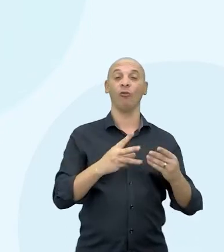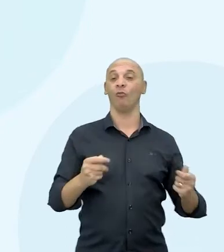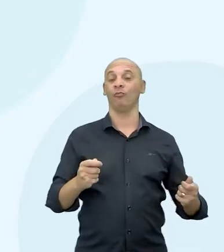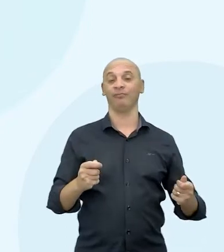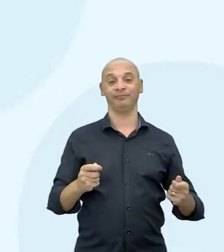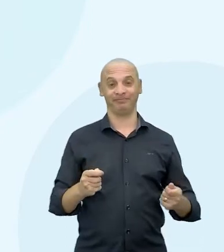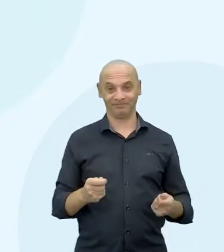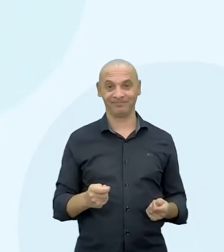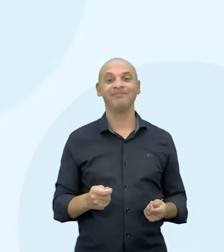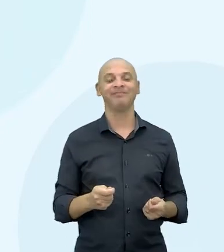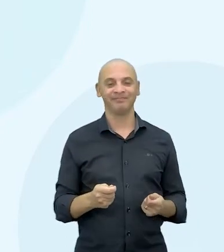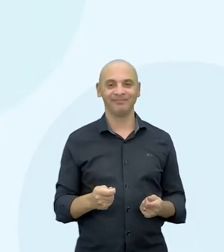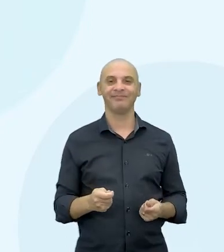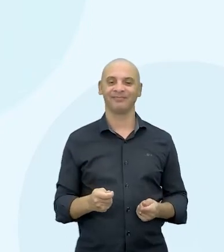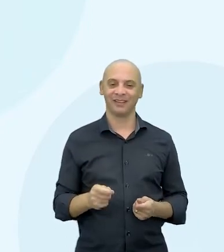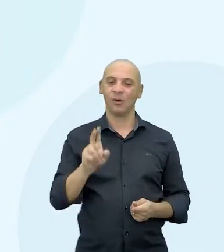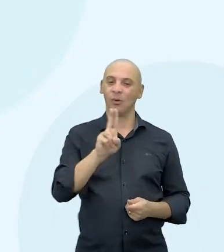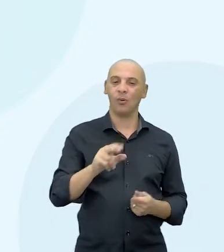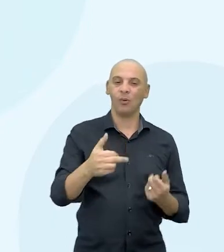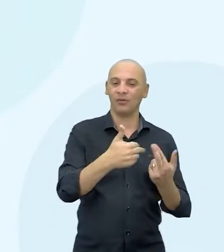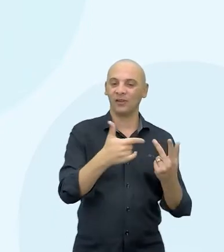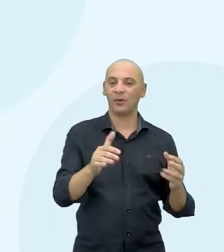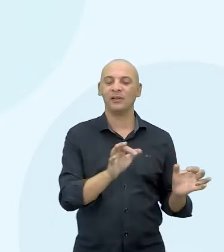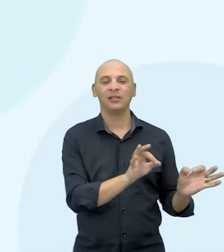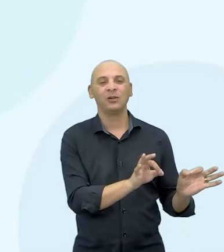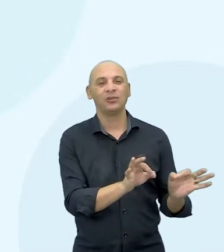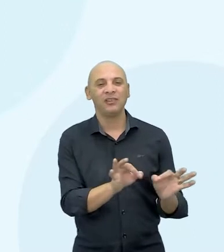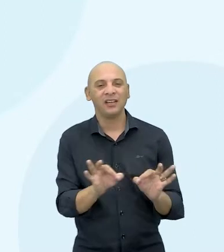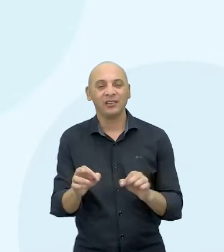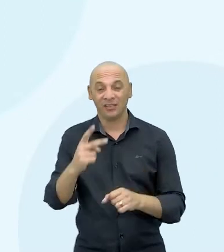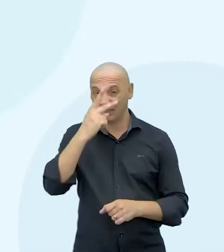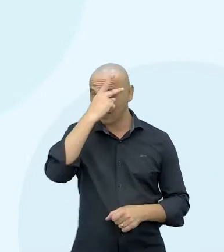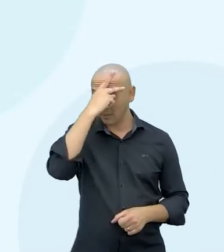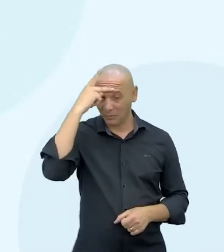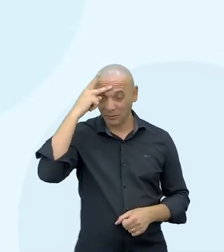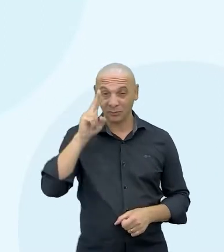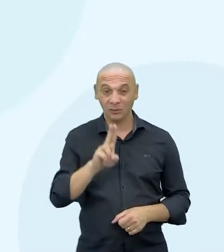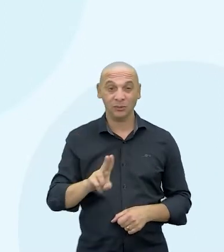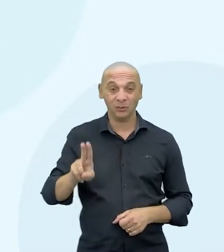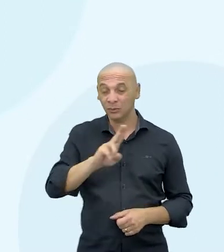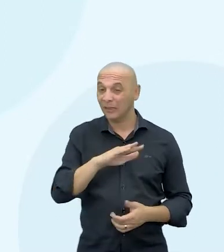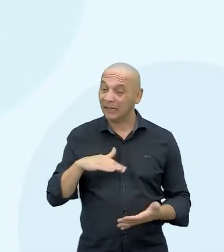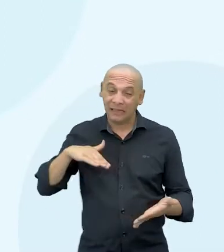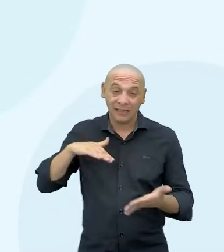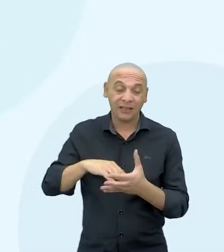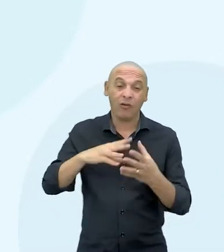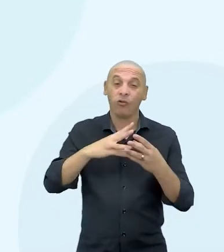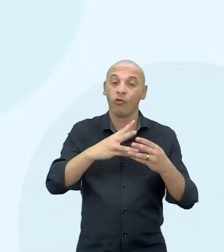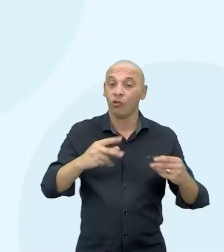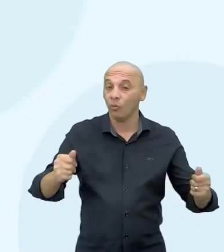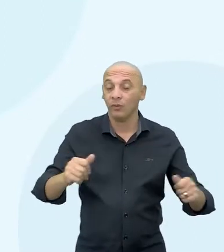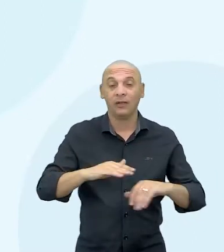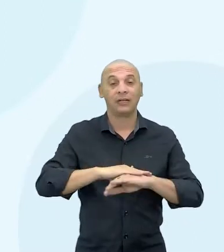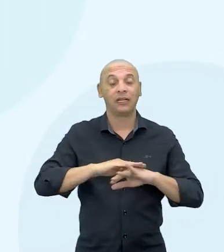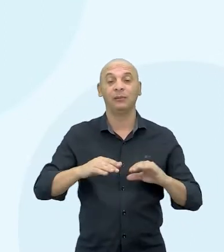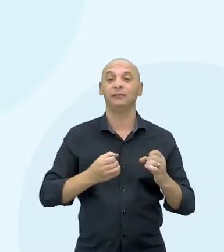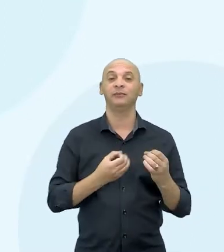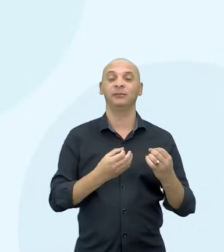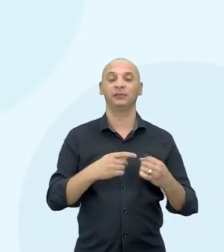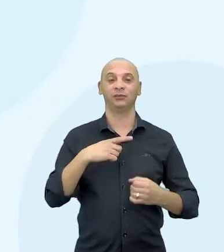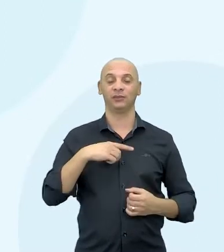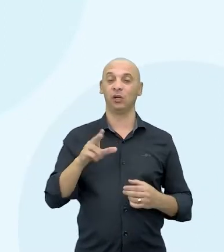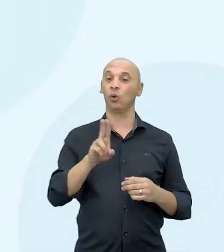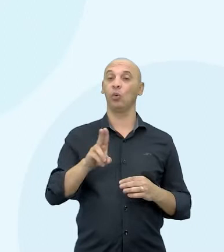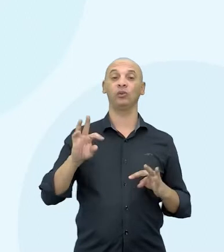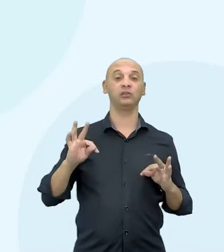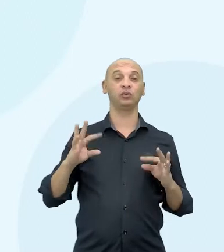pessoas geram no seu cotidiano, no seu convívio social, até assim, a última gota para tudo